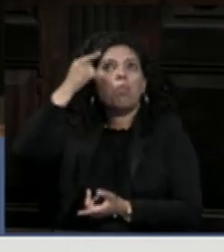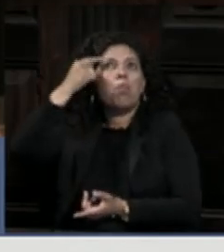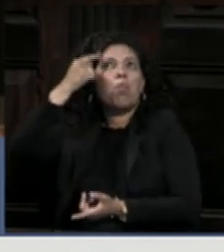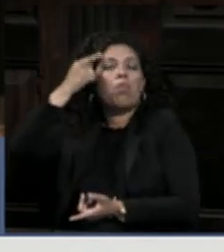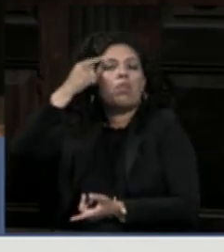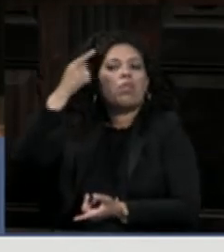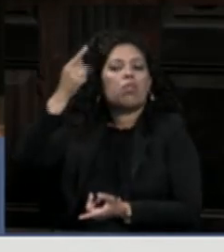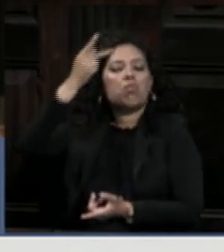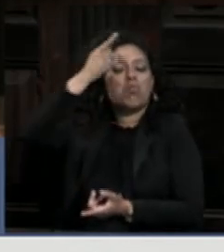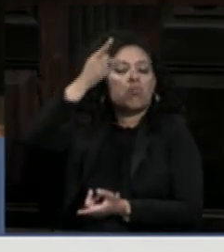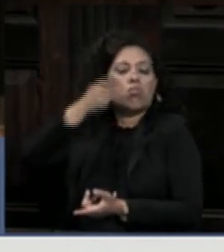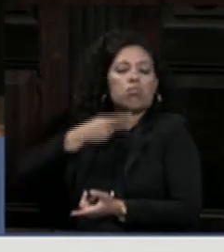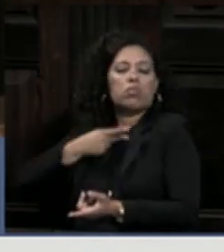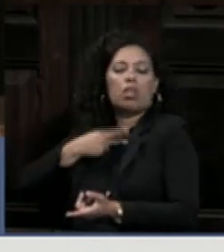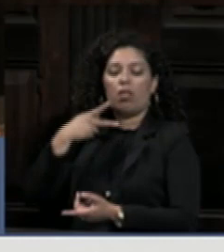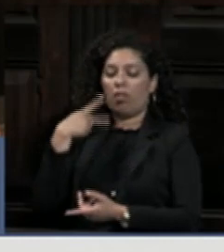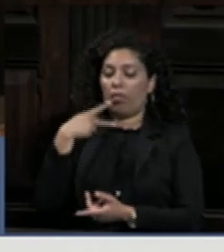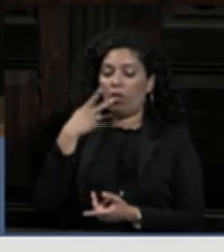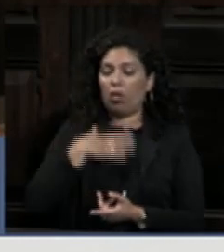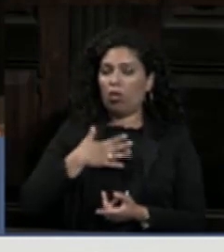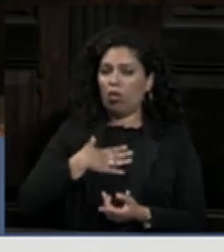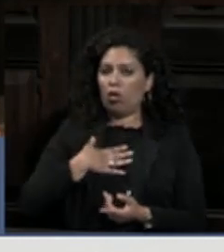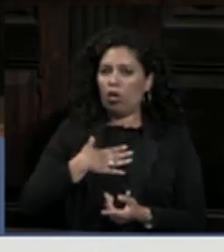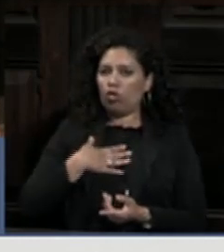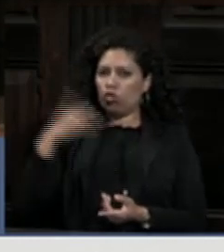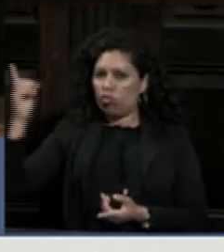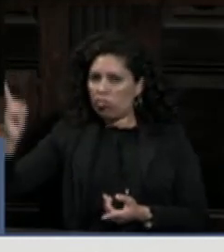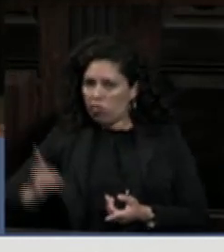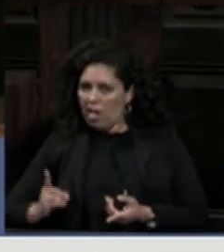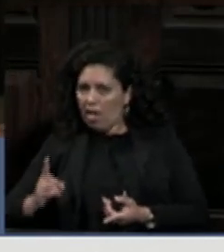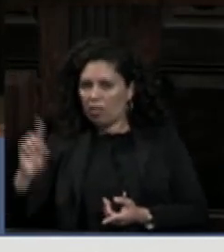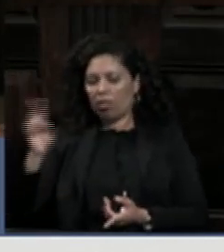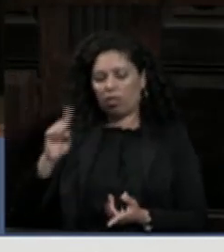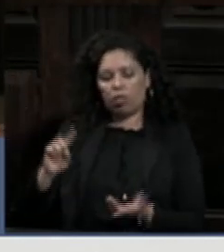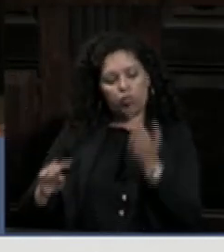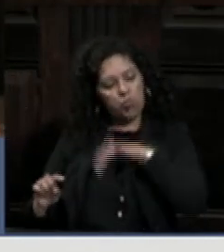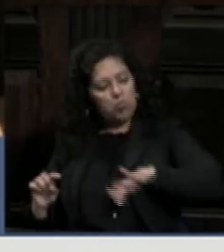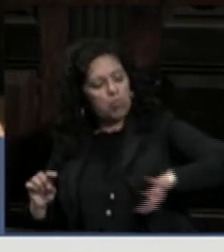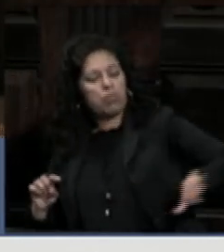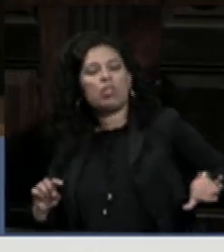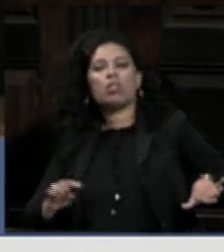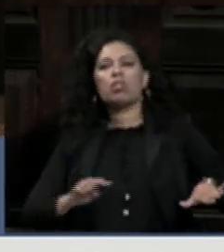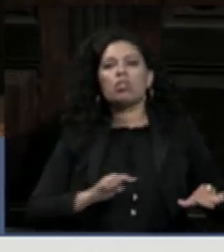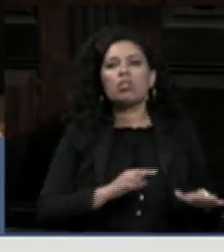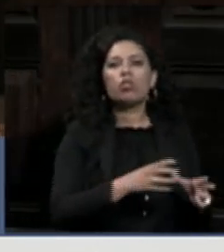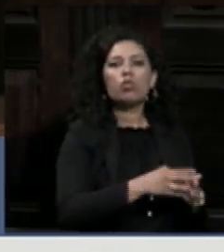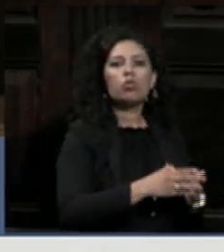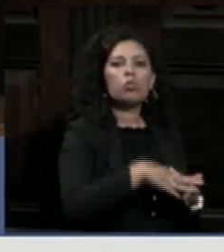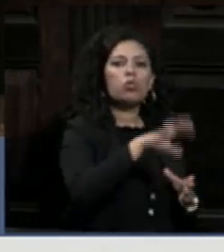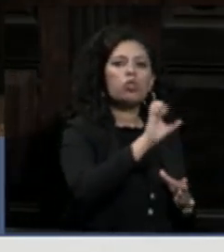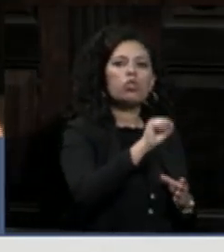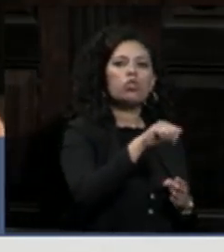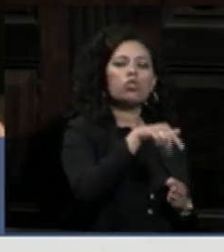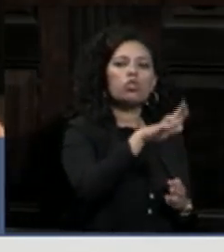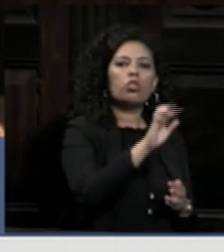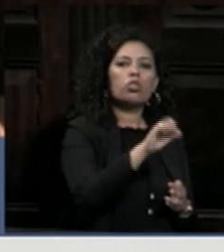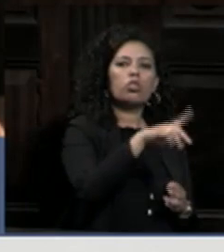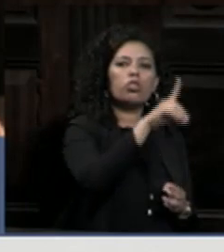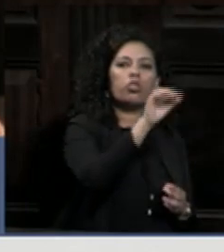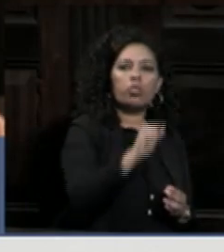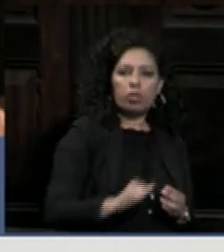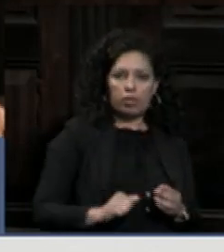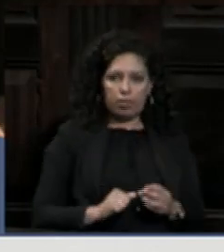esquerda e não é o caso de vossa excelência que é um homem